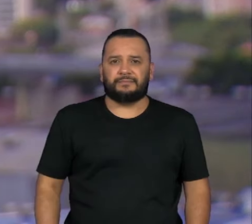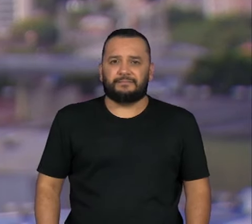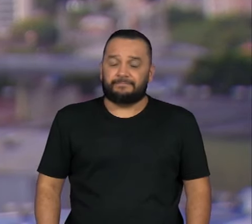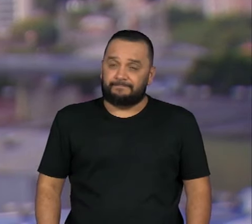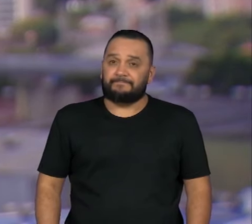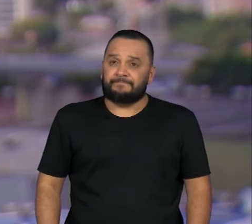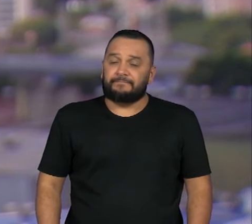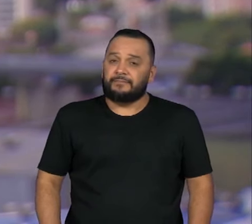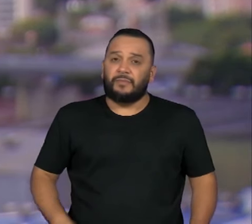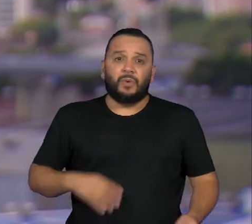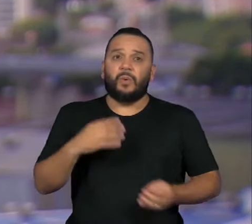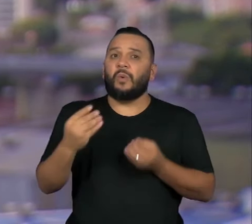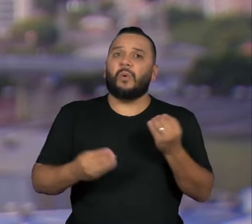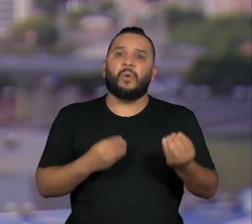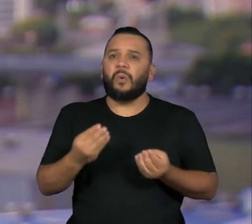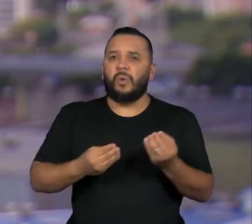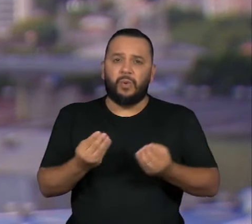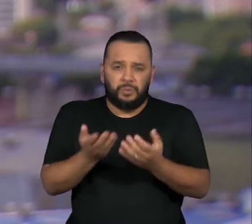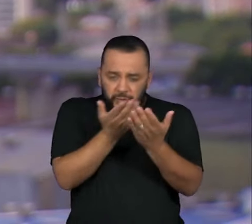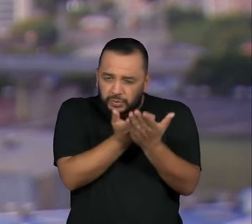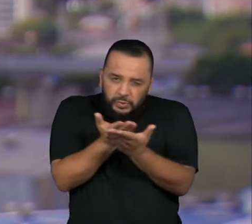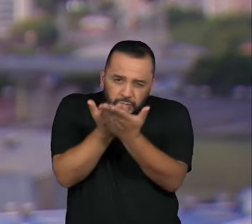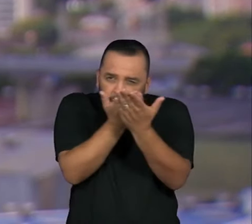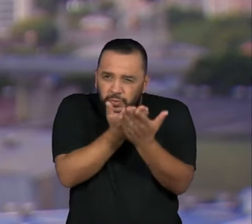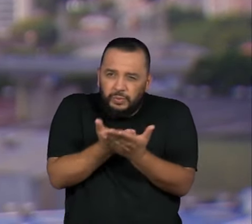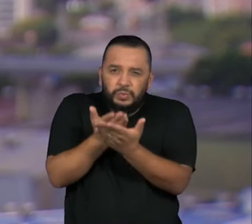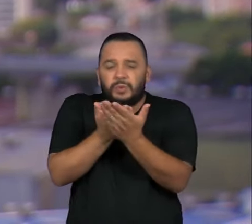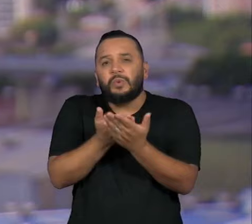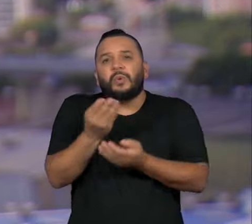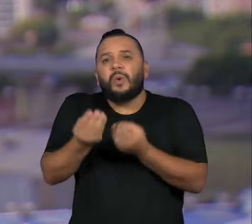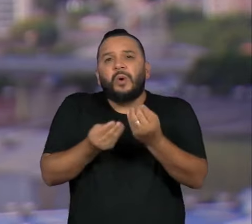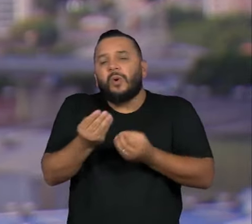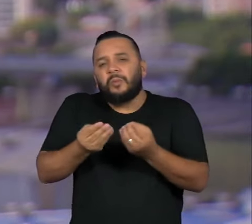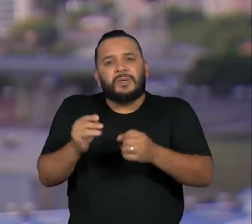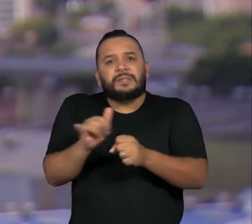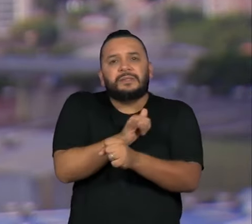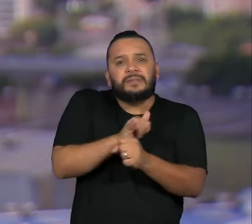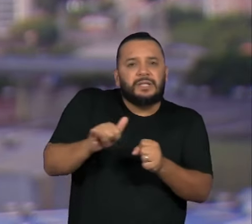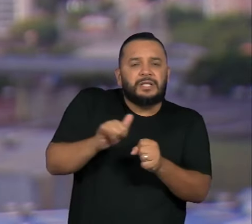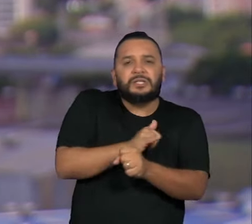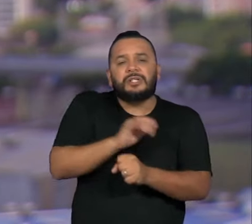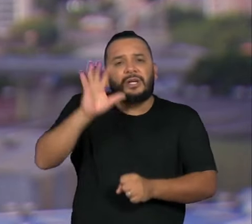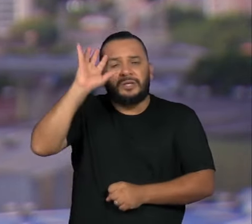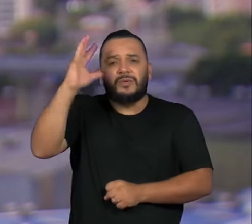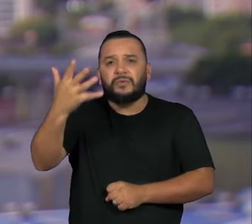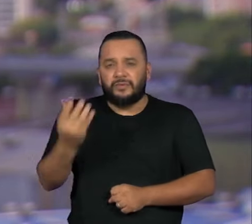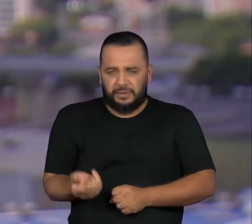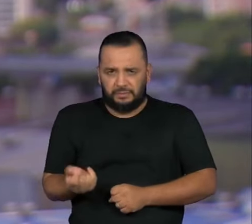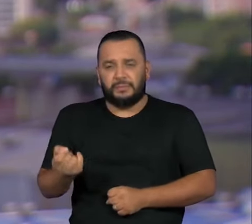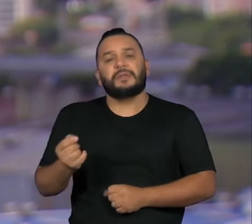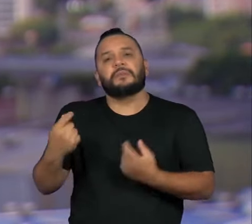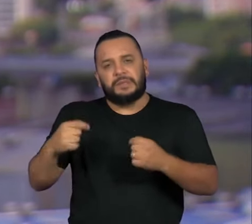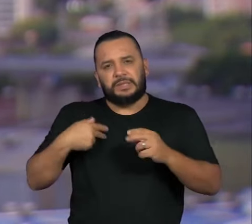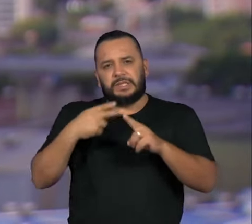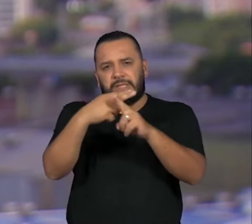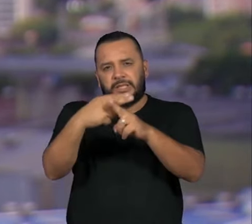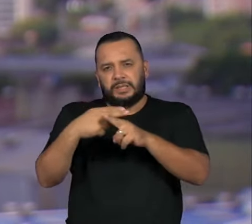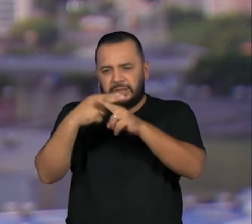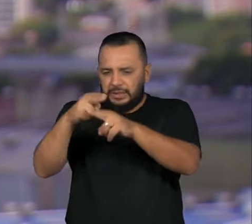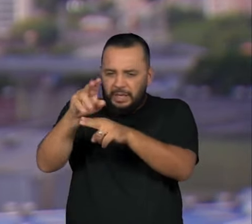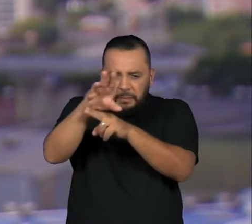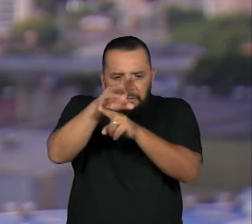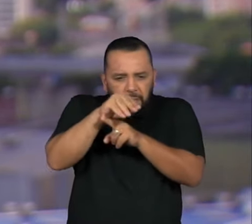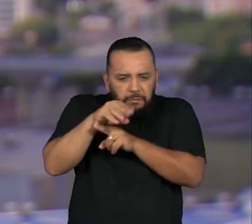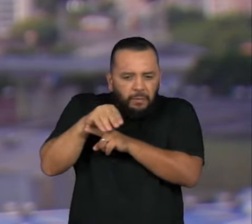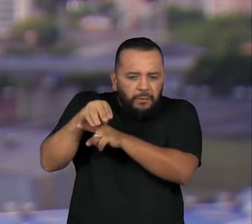Entre os caminhos apontados pelo estudo está a criação de um sistema de monitoramento para os fatores de degradação.